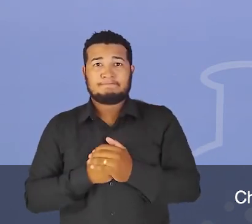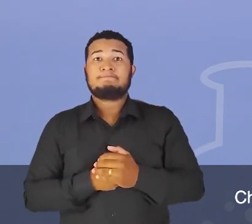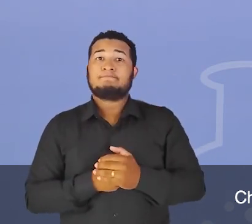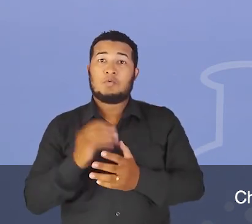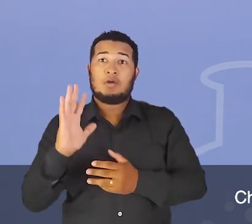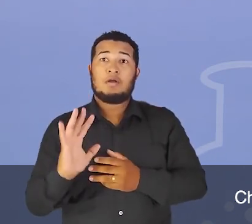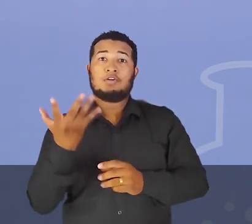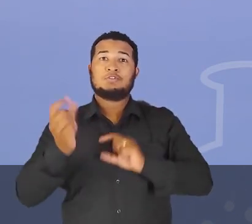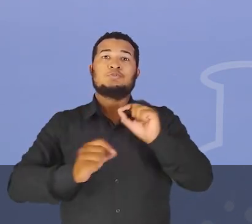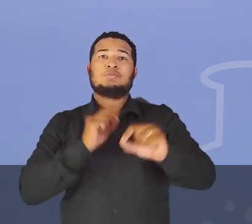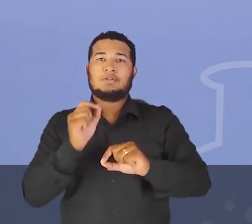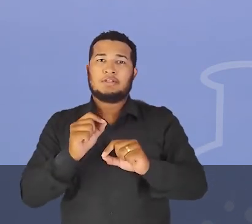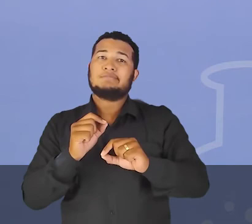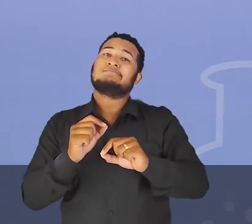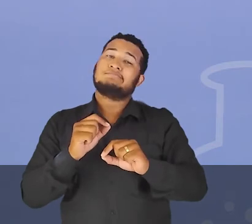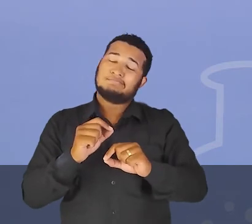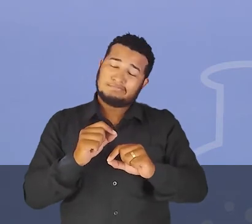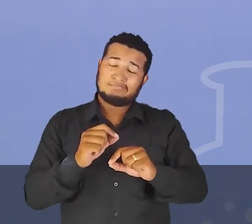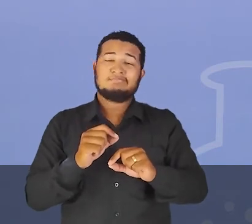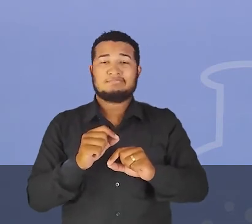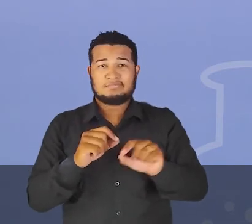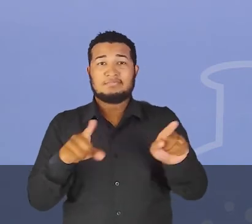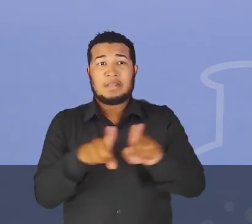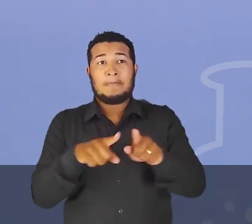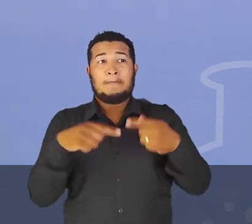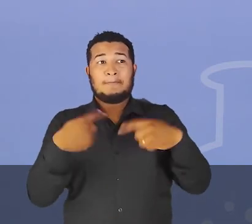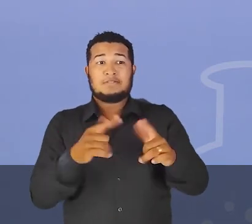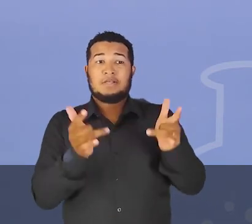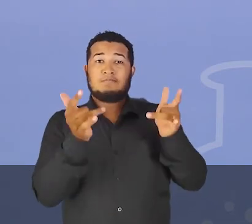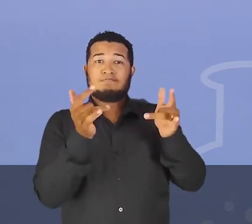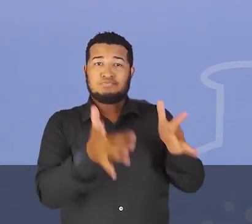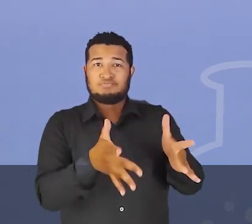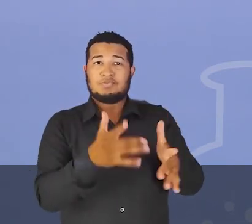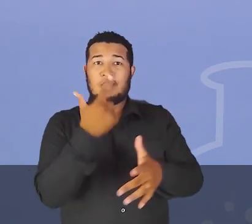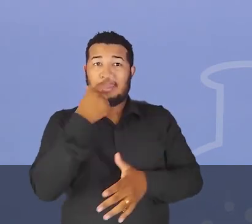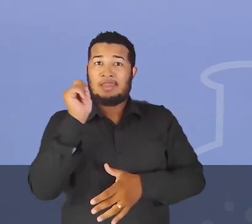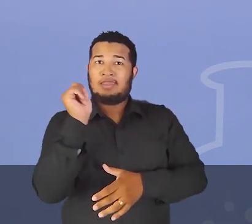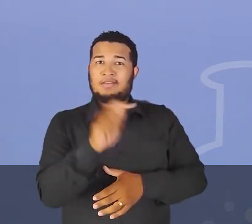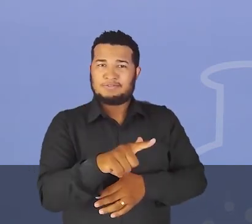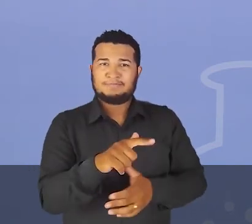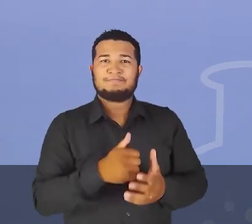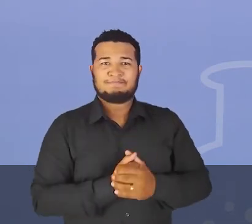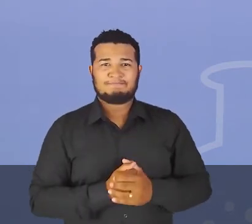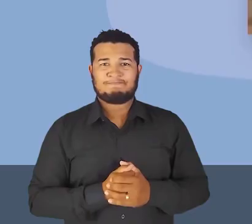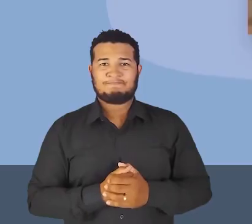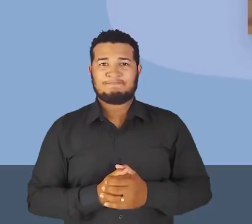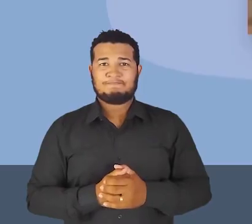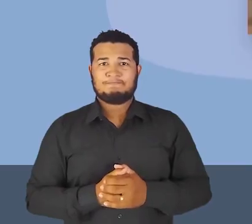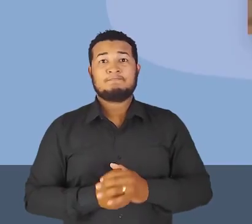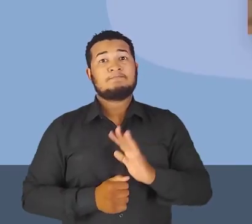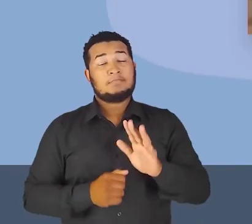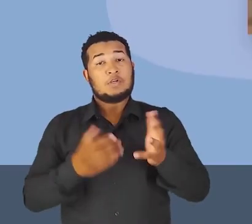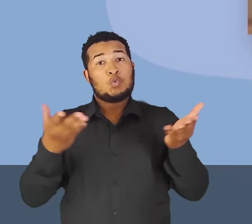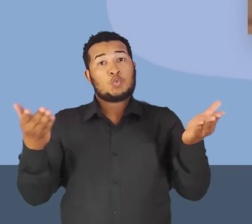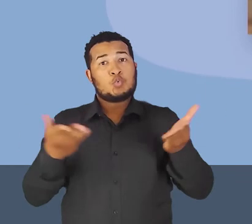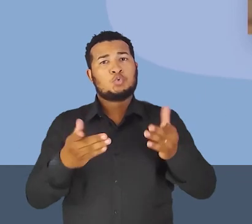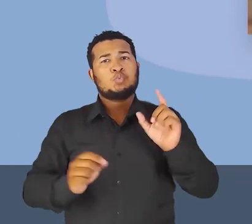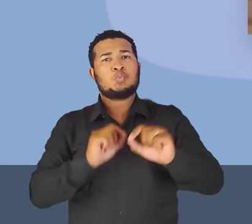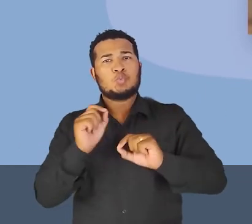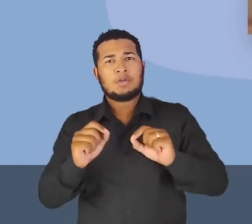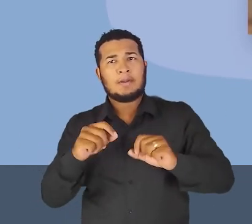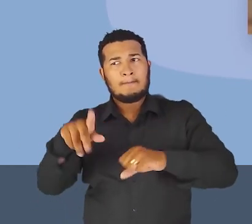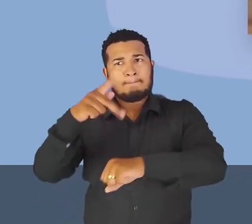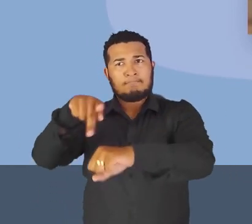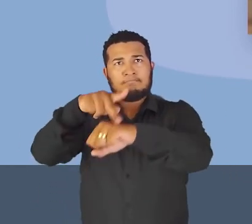vai acontecer? Vai gerar, então, a necessidade de descartar essa pilha. Volta no slide. Atualmente, pessoal,